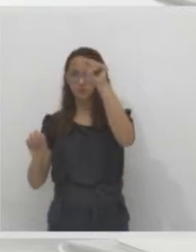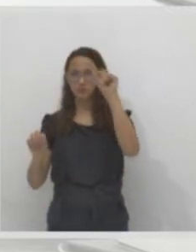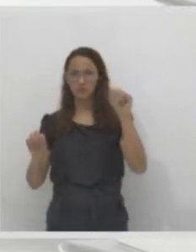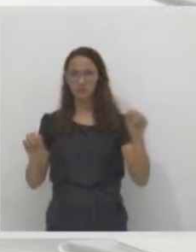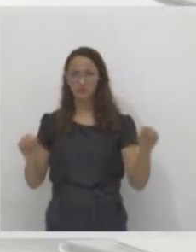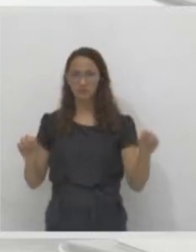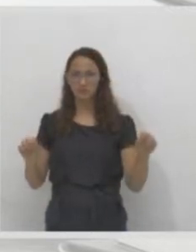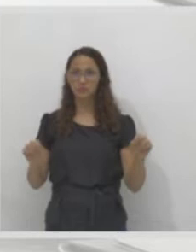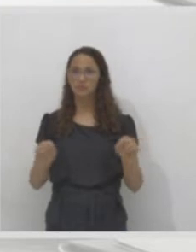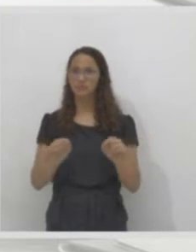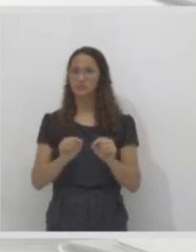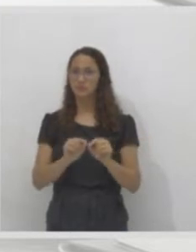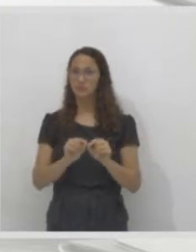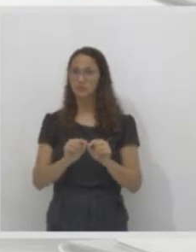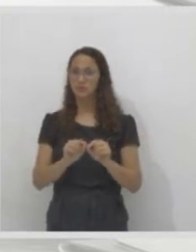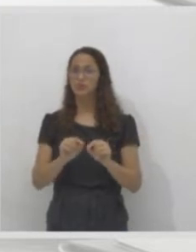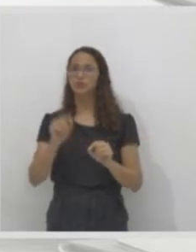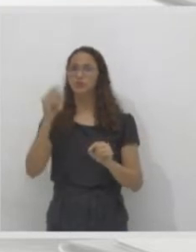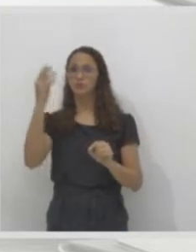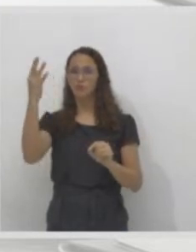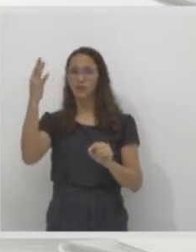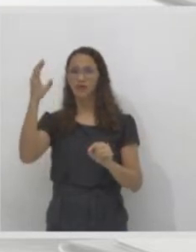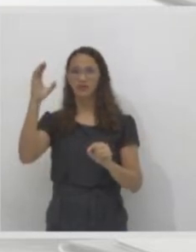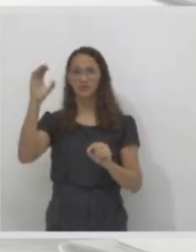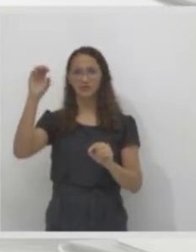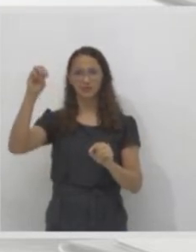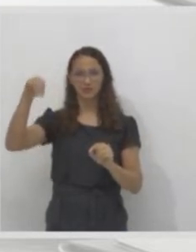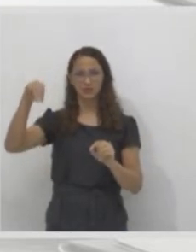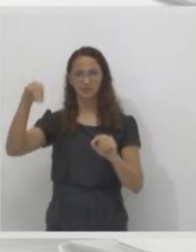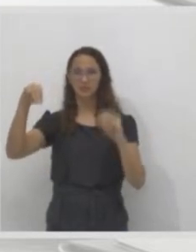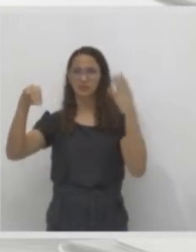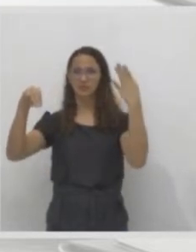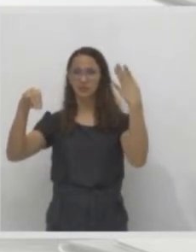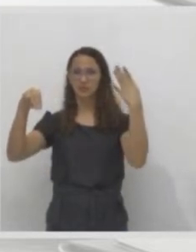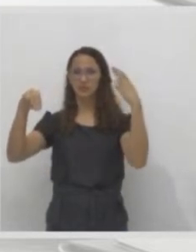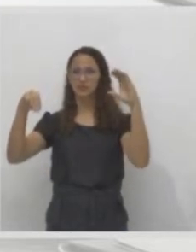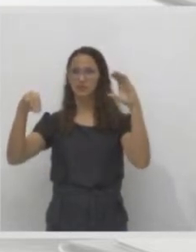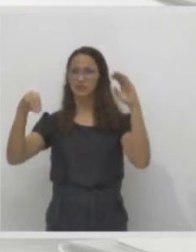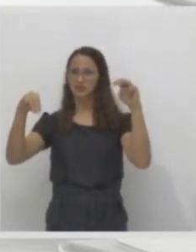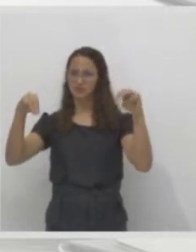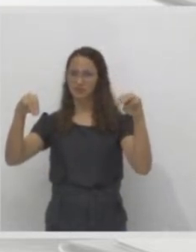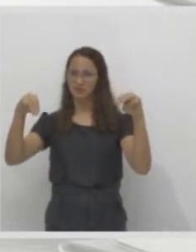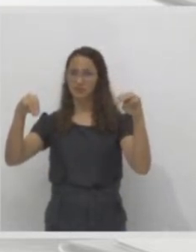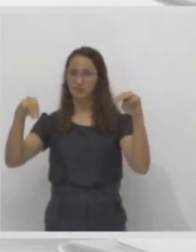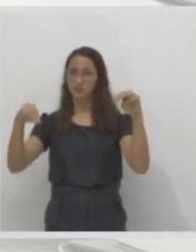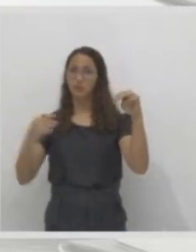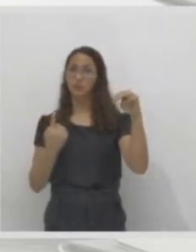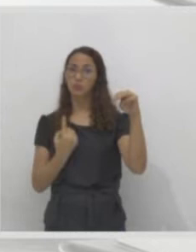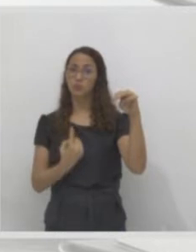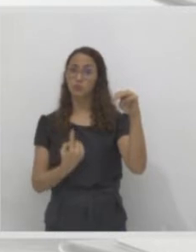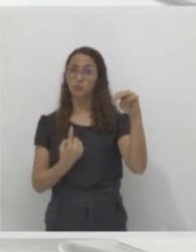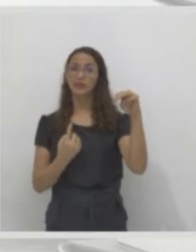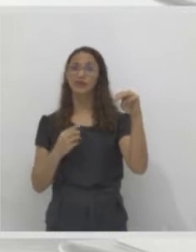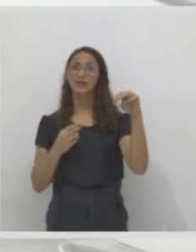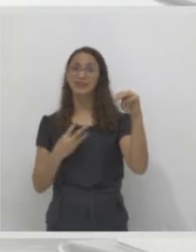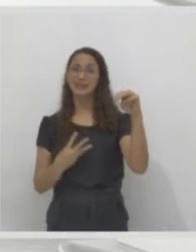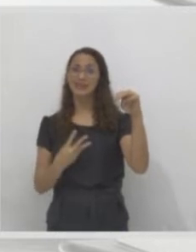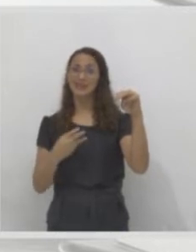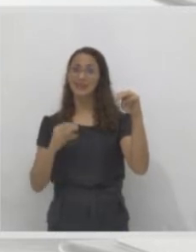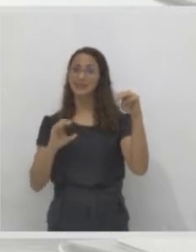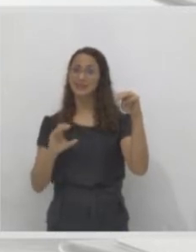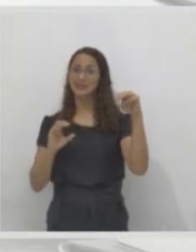ou seja, 4 centímetros, e apenas um segmento com a medida diferente, que